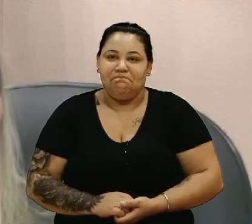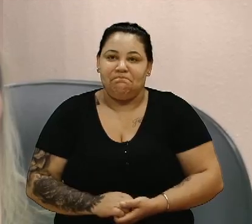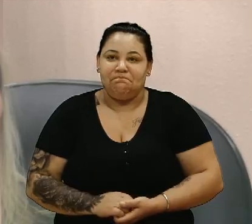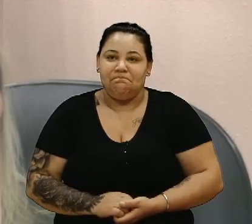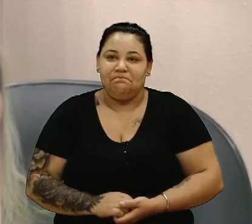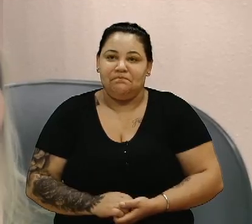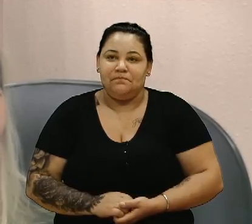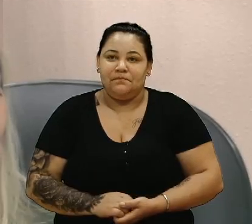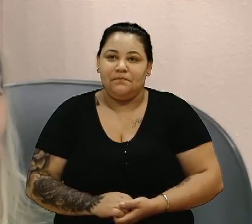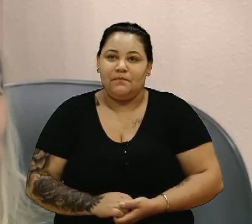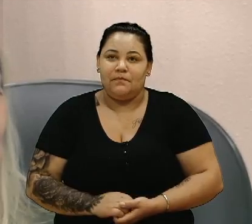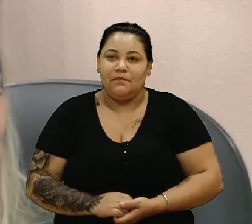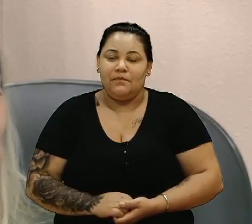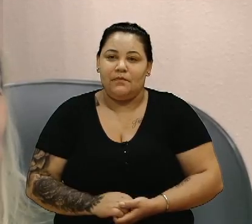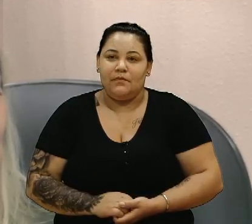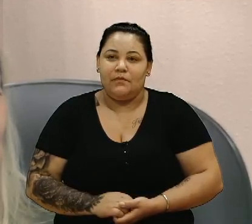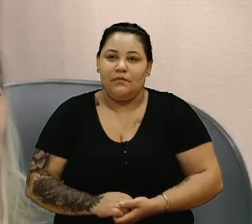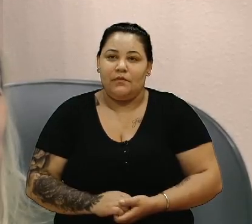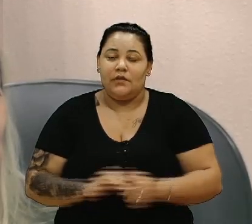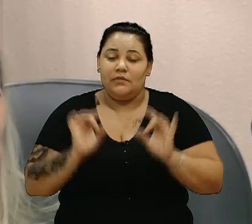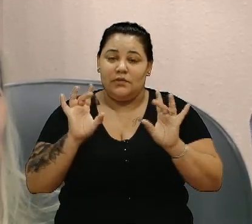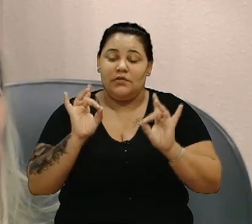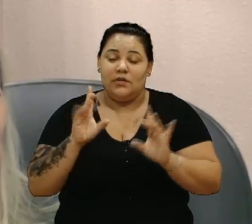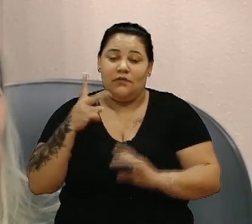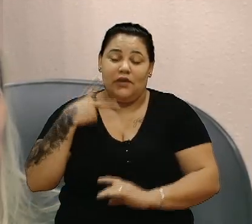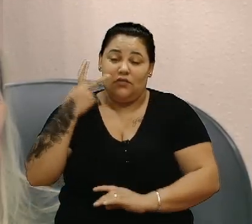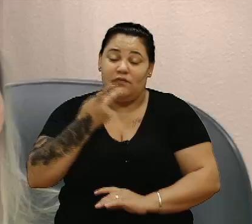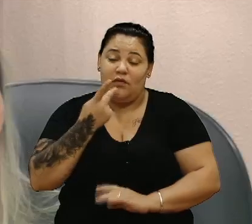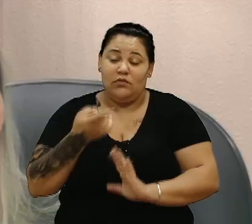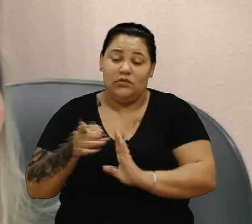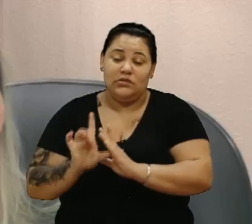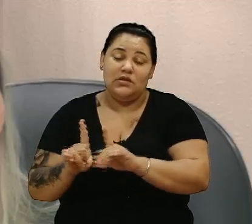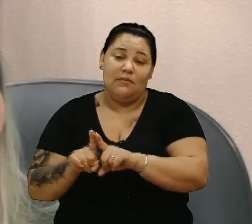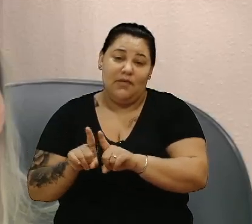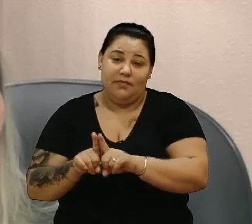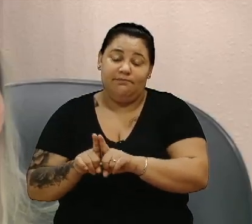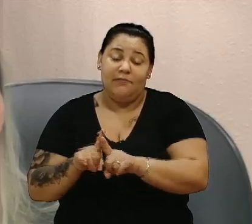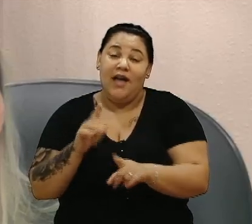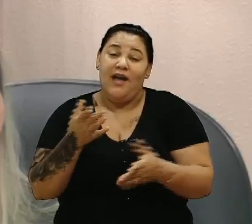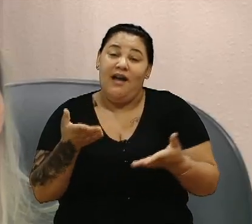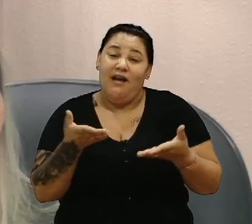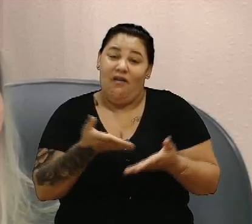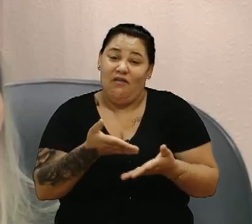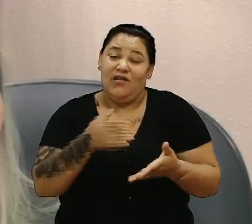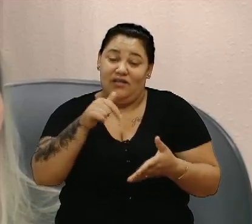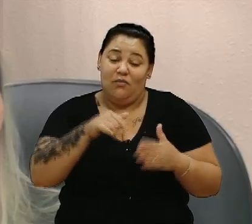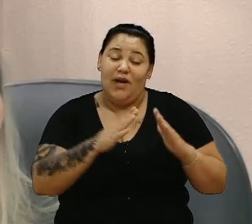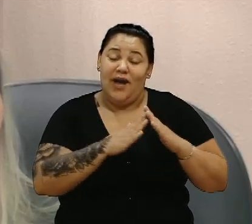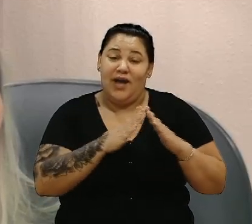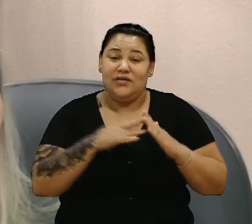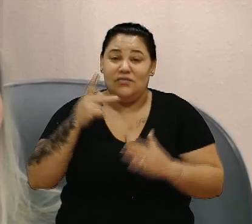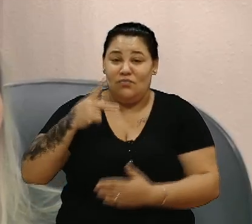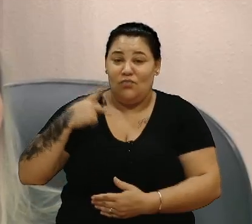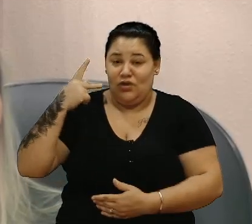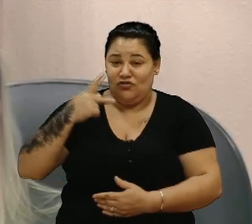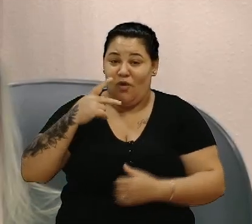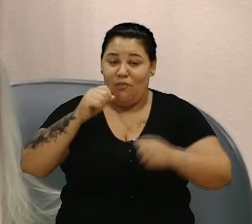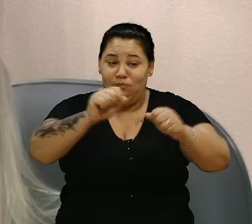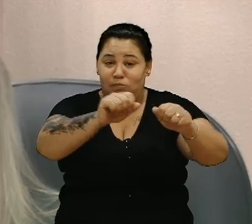falas, em especial do vereador Caleb, que me antecedeu. Nós estamos numa casa política, um